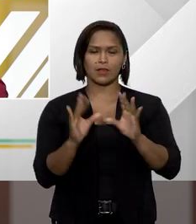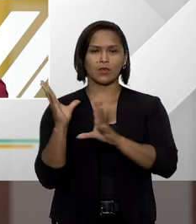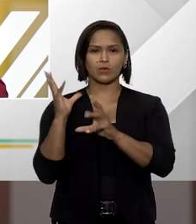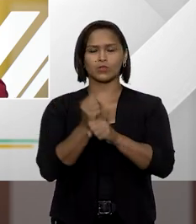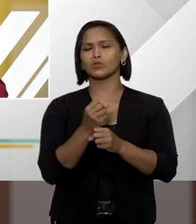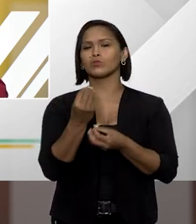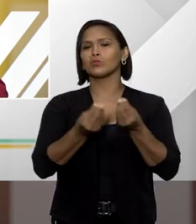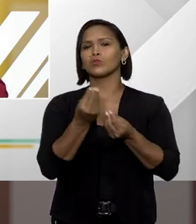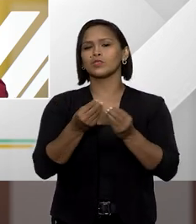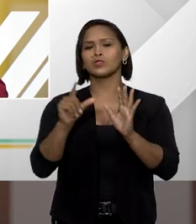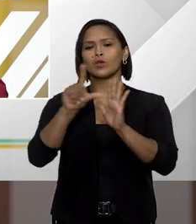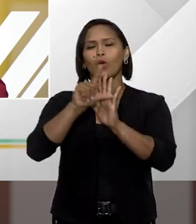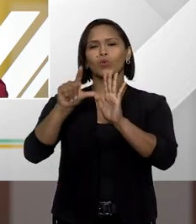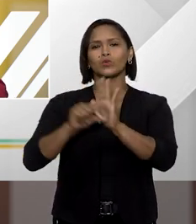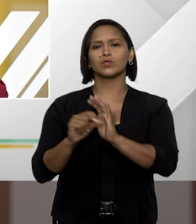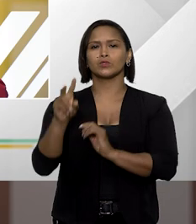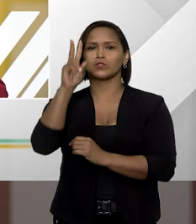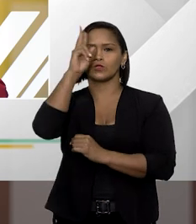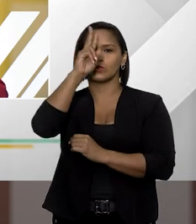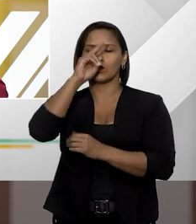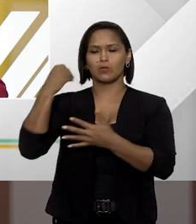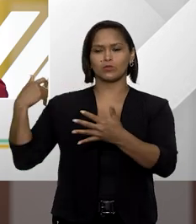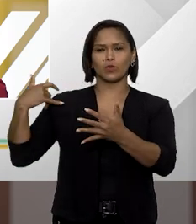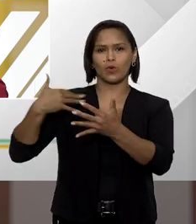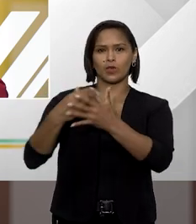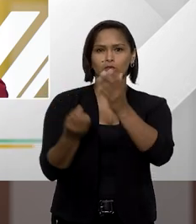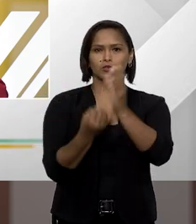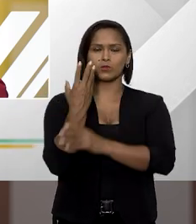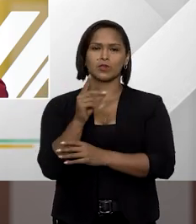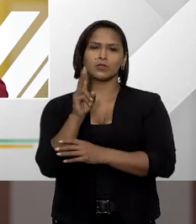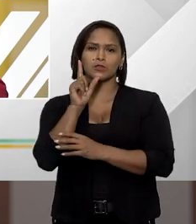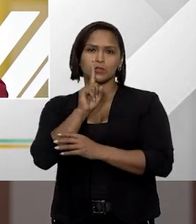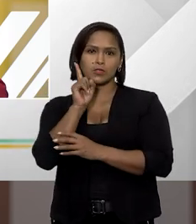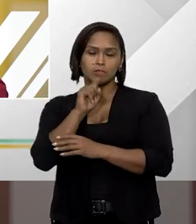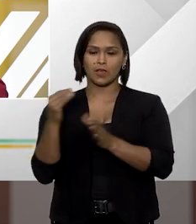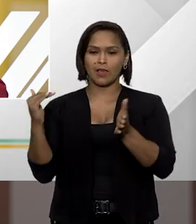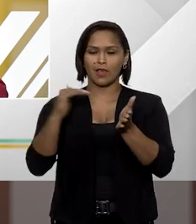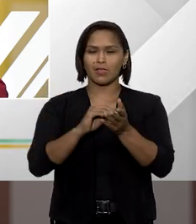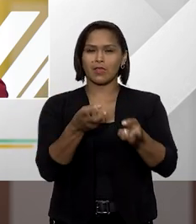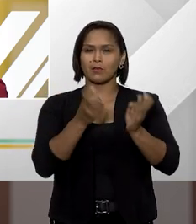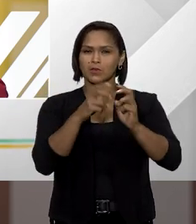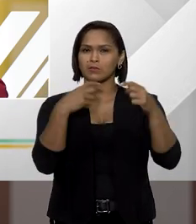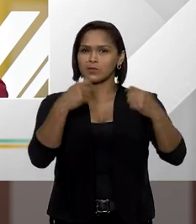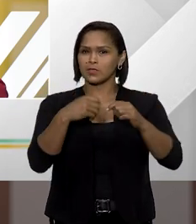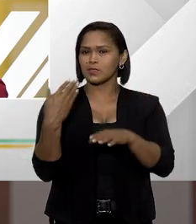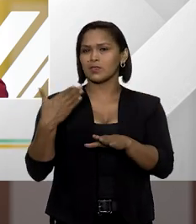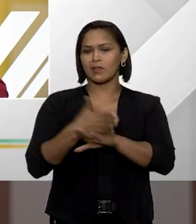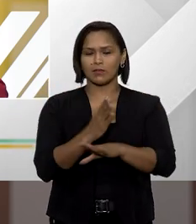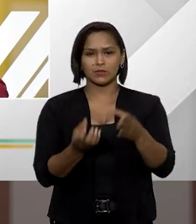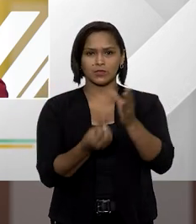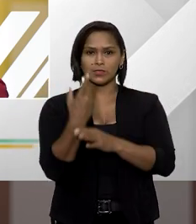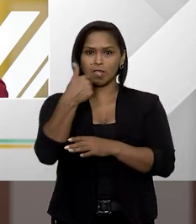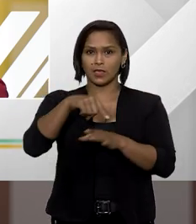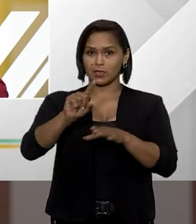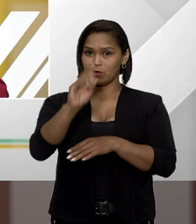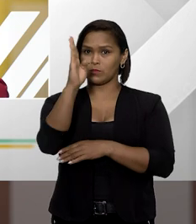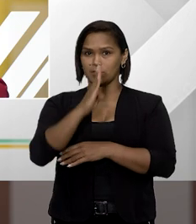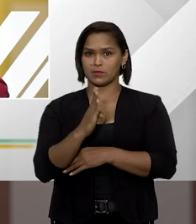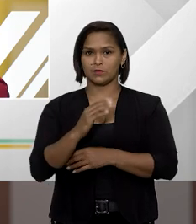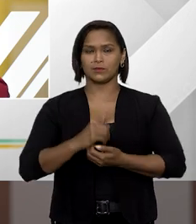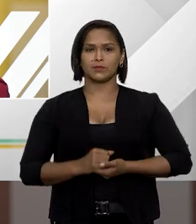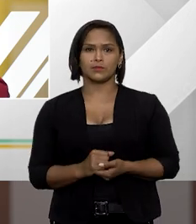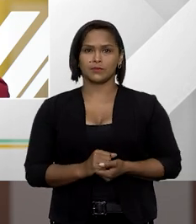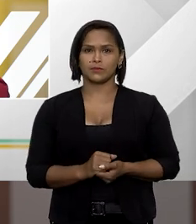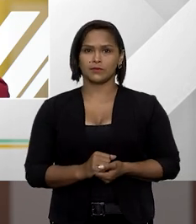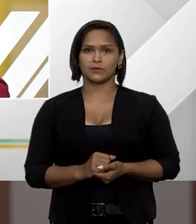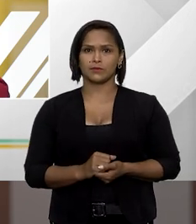resumo aí para a gente esse contexto histórico desde o surgimento nos Estados Unidos até se perceber a necessidade de criação dessa lei aqui no